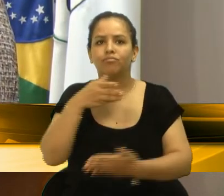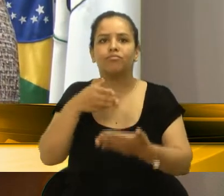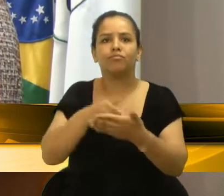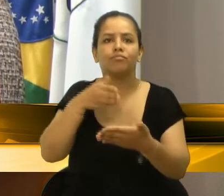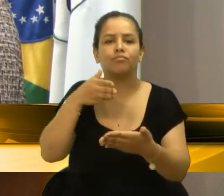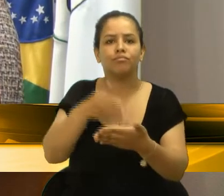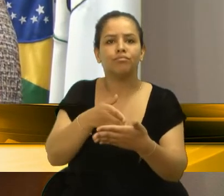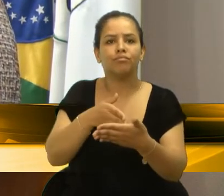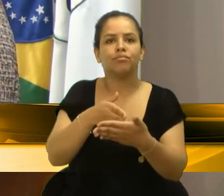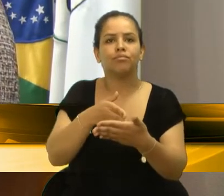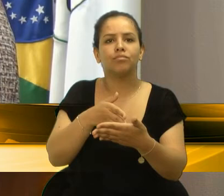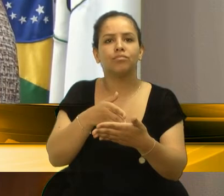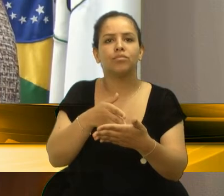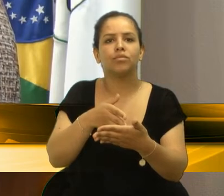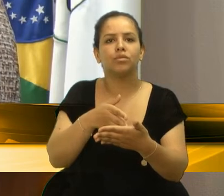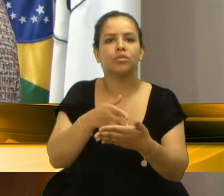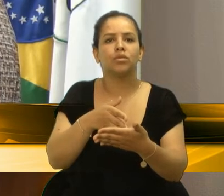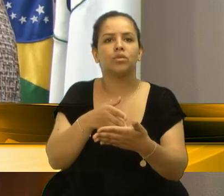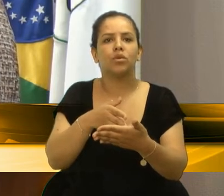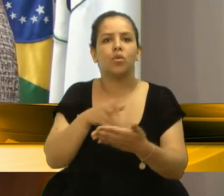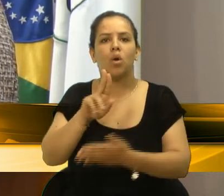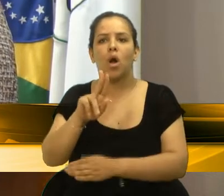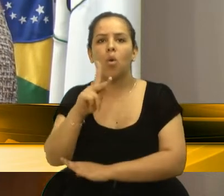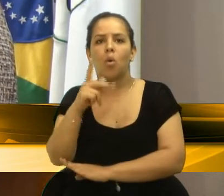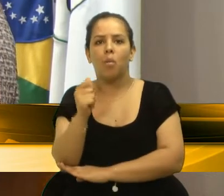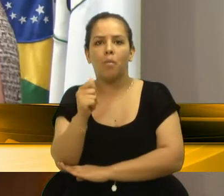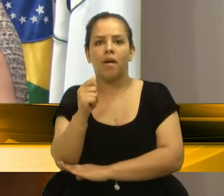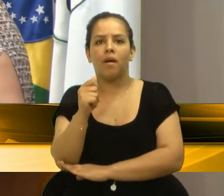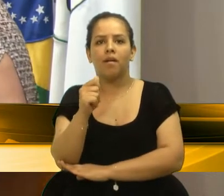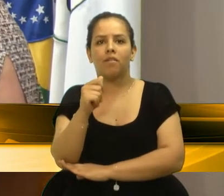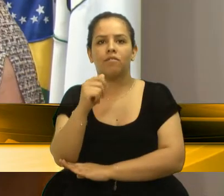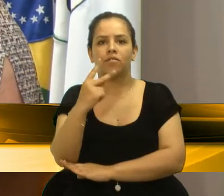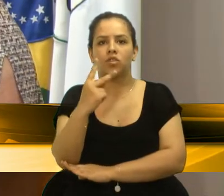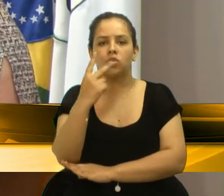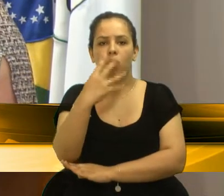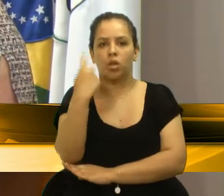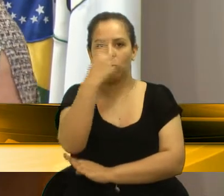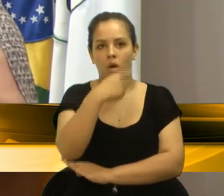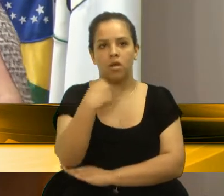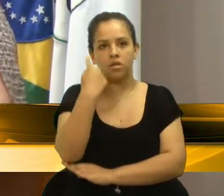o funcionamento da UPA 24 horas.